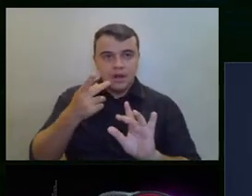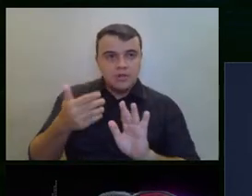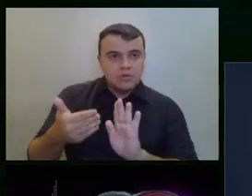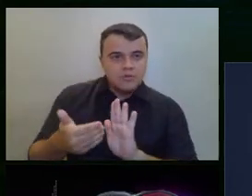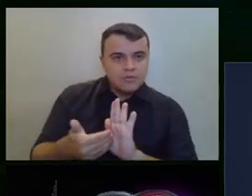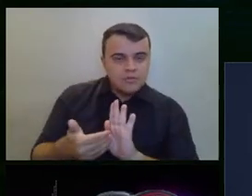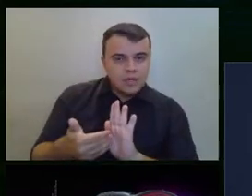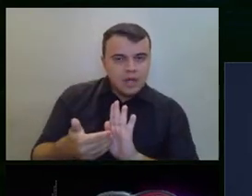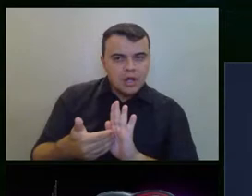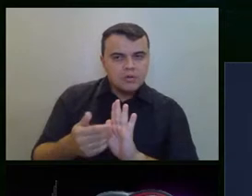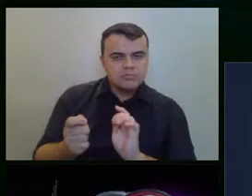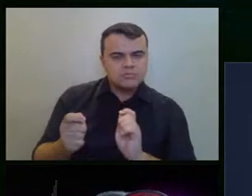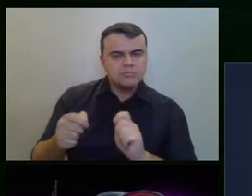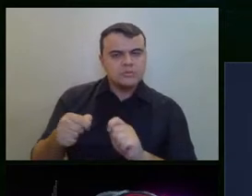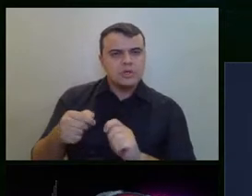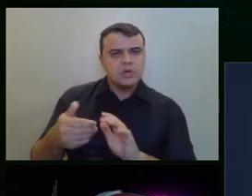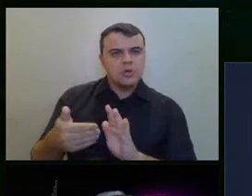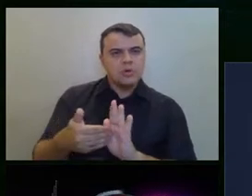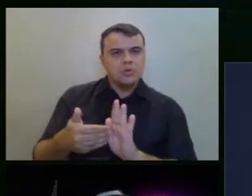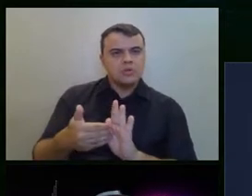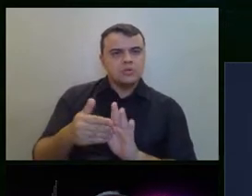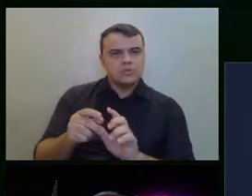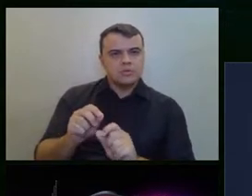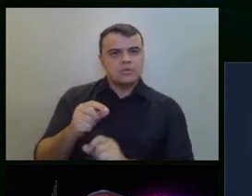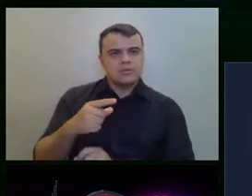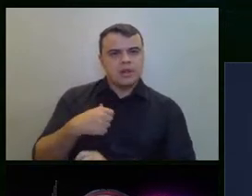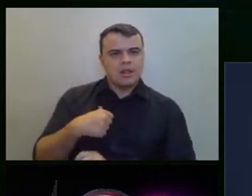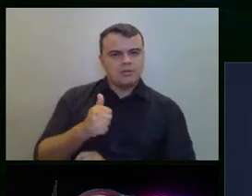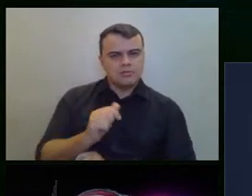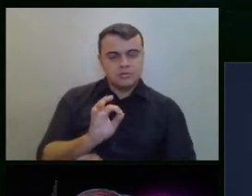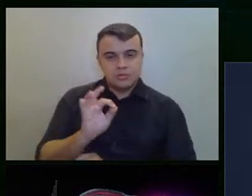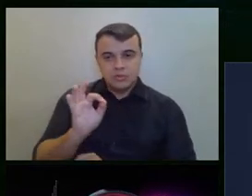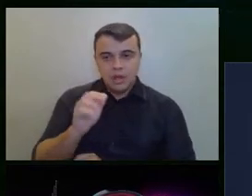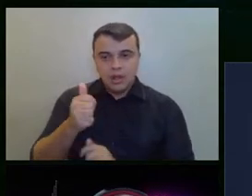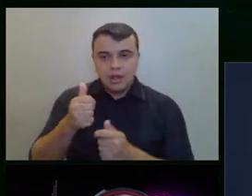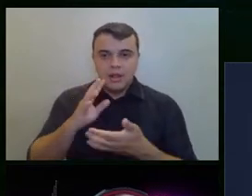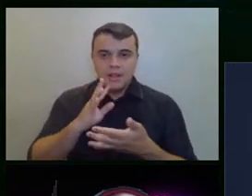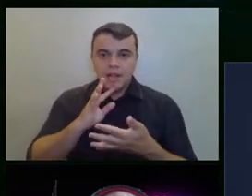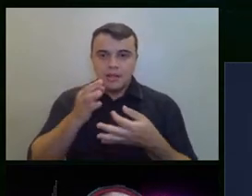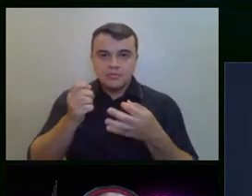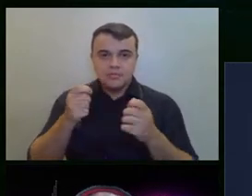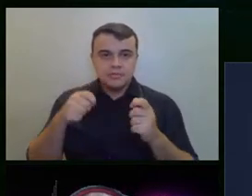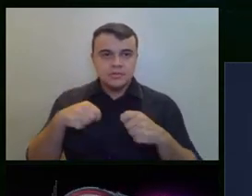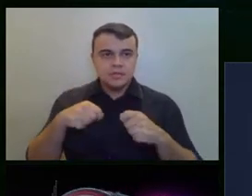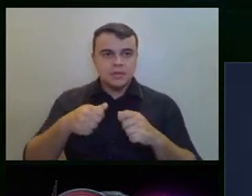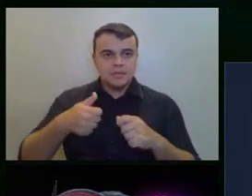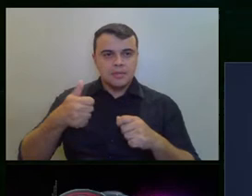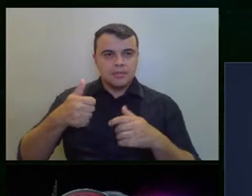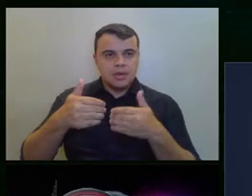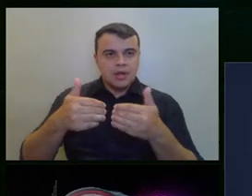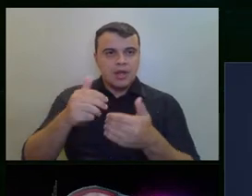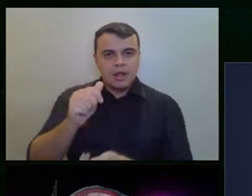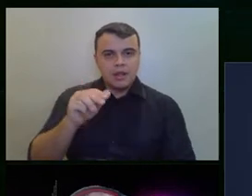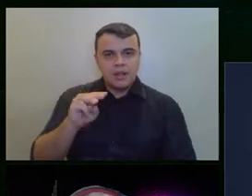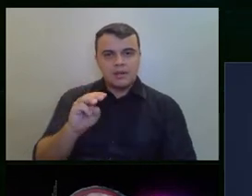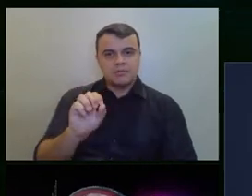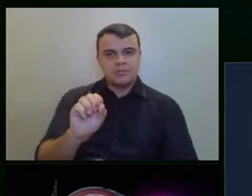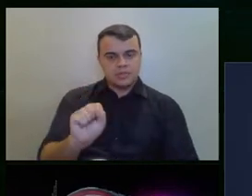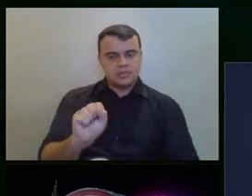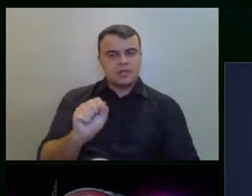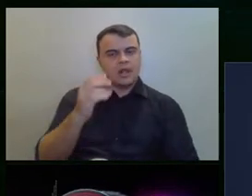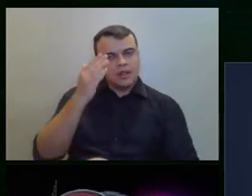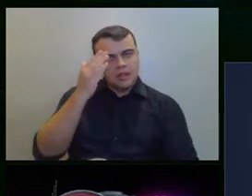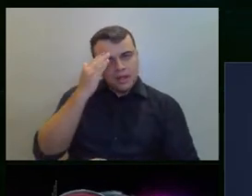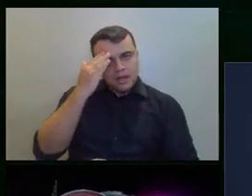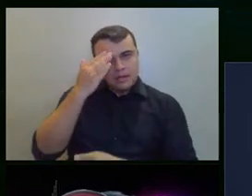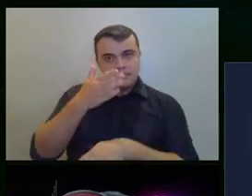no final ali no último módulo que também tá lindão ali para você nossas primeiras passos na WS você vai conseguir entender